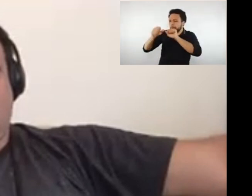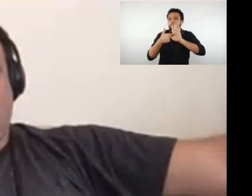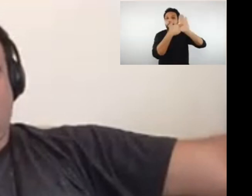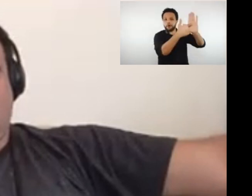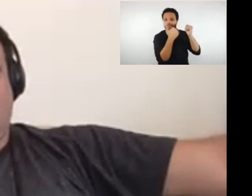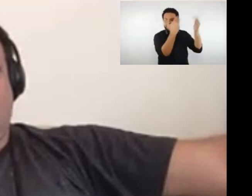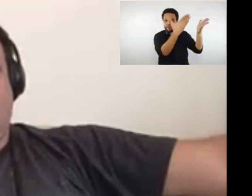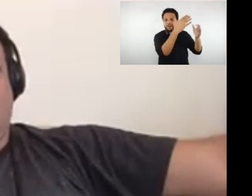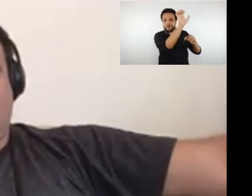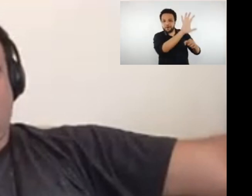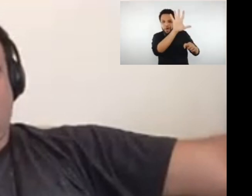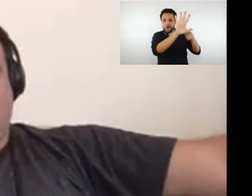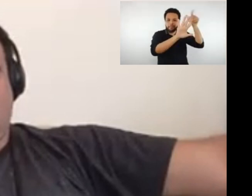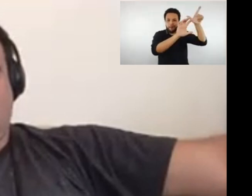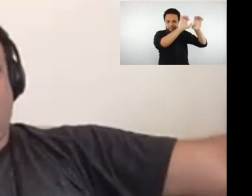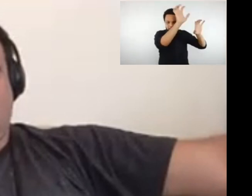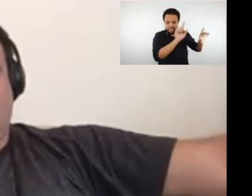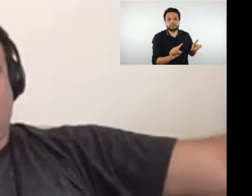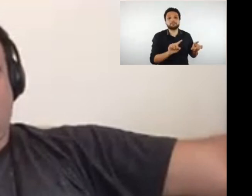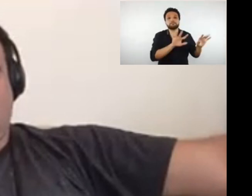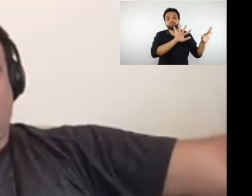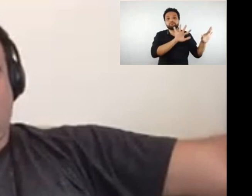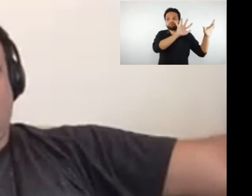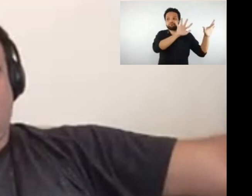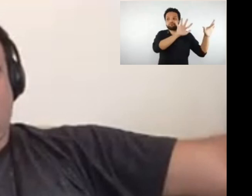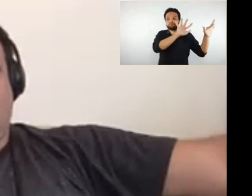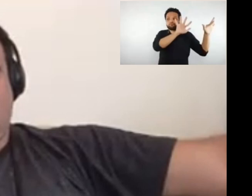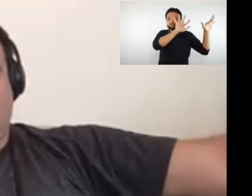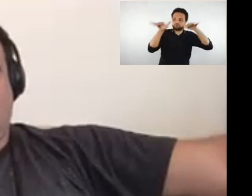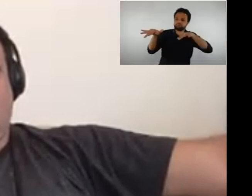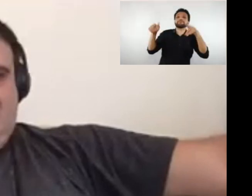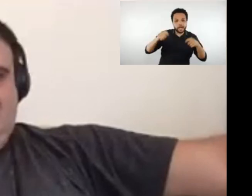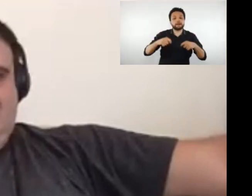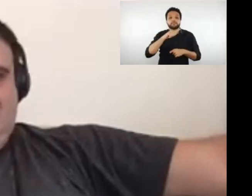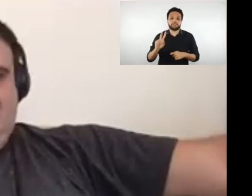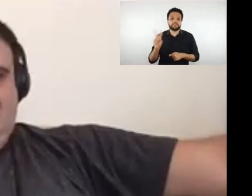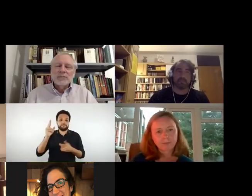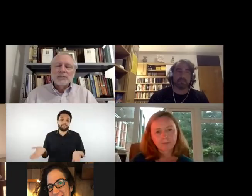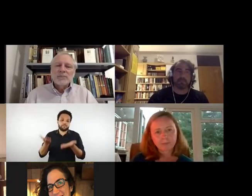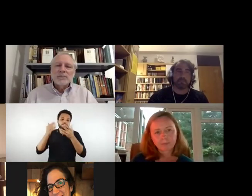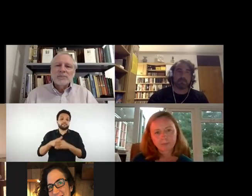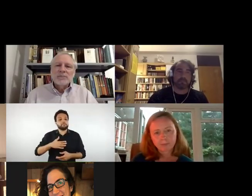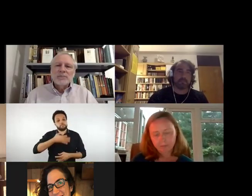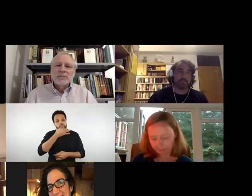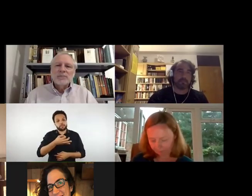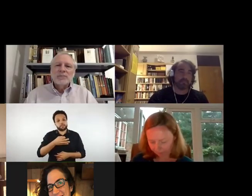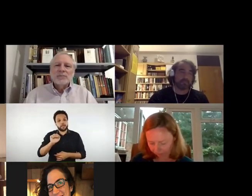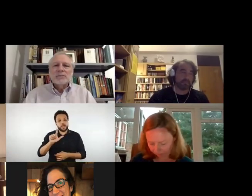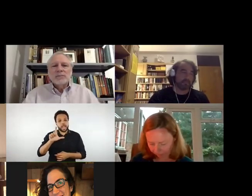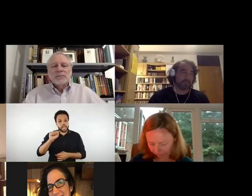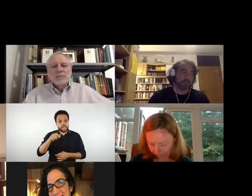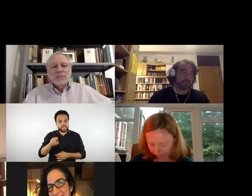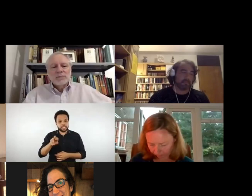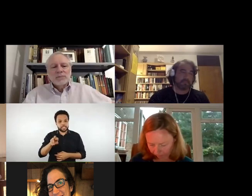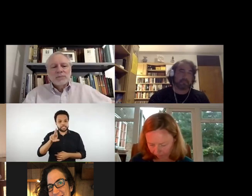né? Essa é que é a verdade, né? As pessoas têm que ver para ser valorizada. Mas acho que é isso, Alessandra.